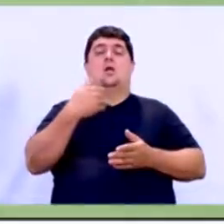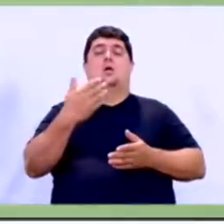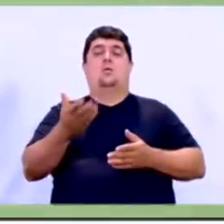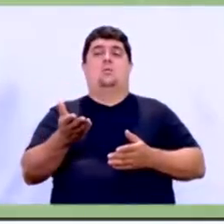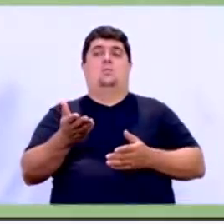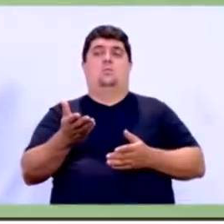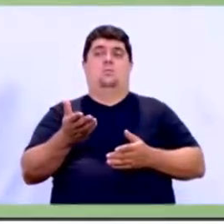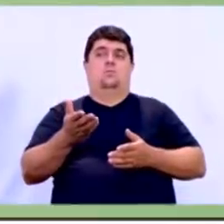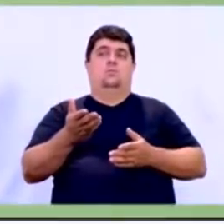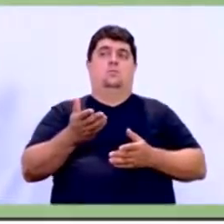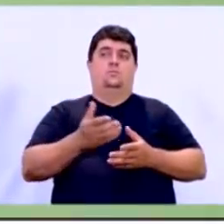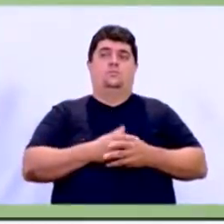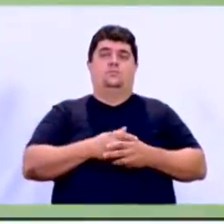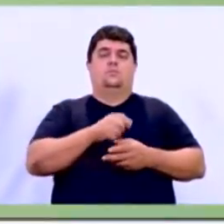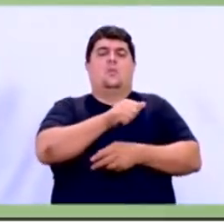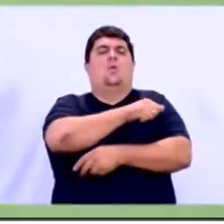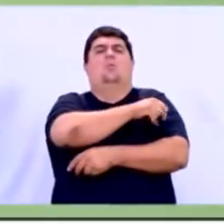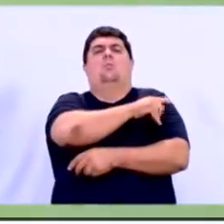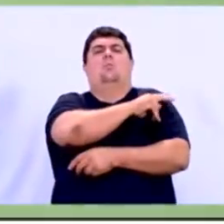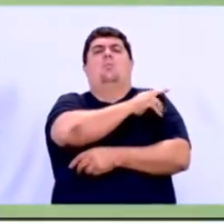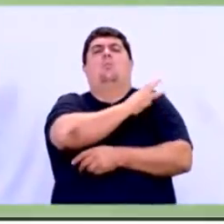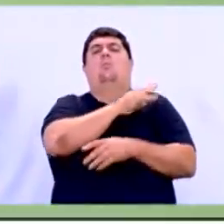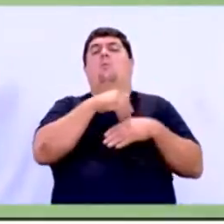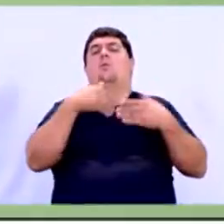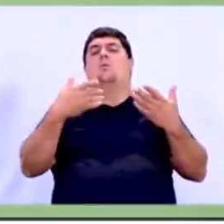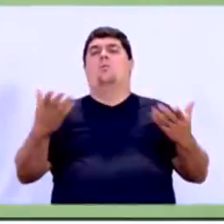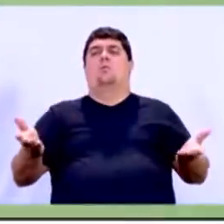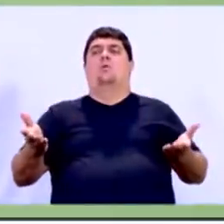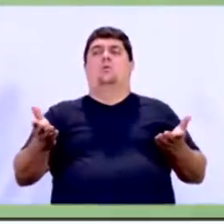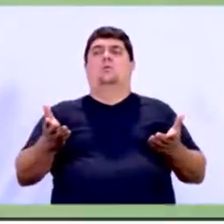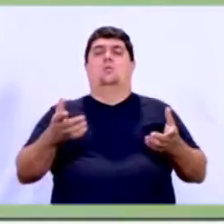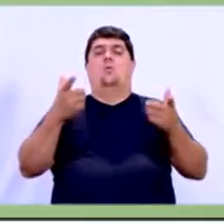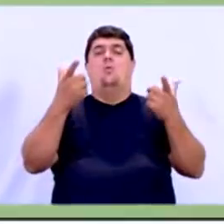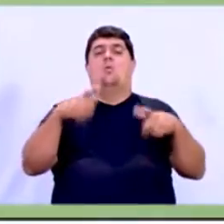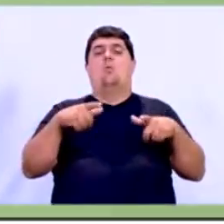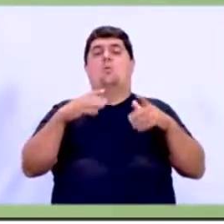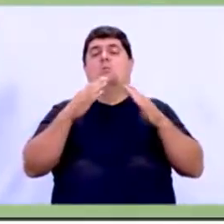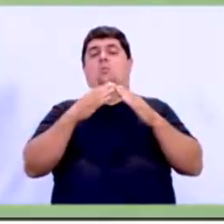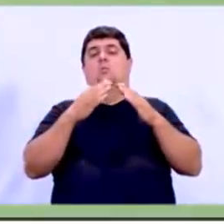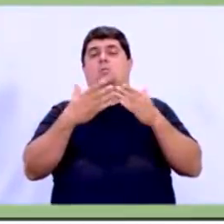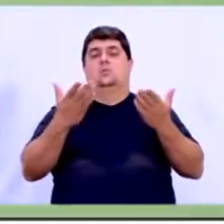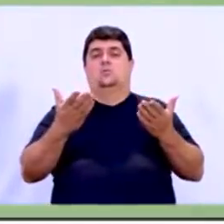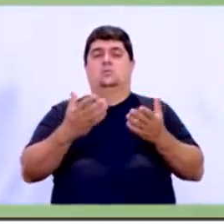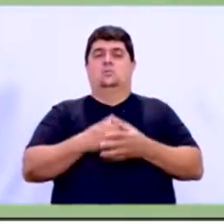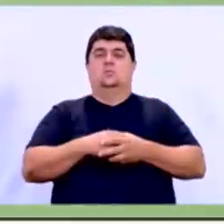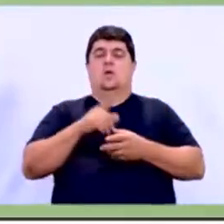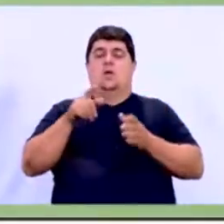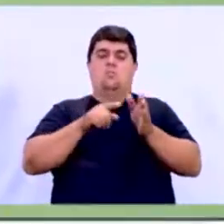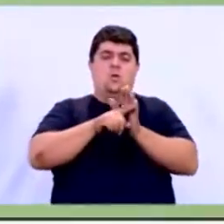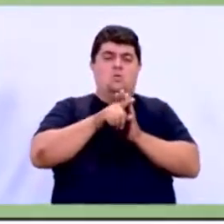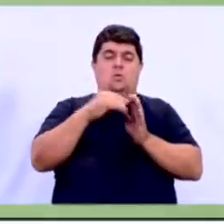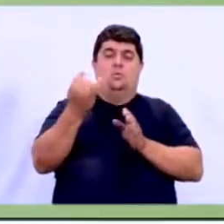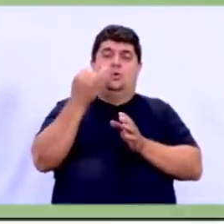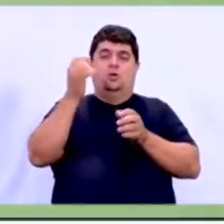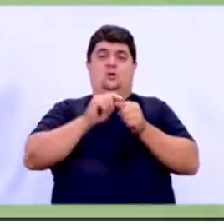a renda mensal? Qual é a sua escolaridade e onde moram? São algumas perguntas que devem ser feitas para você